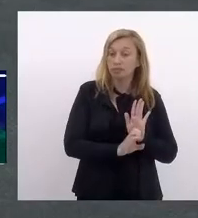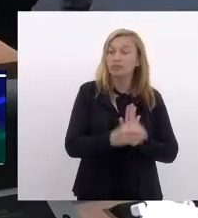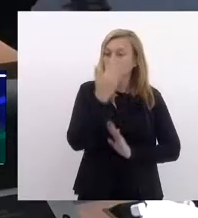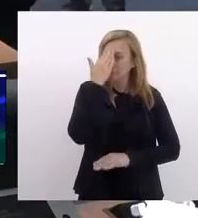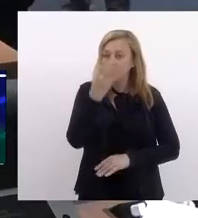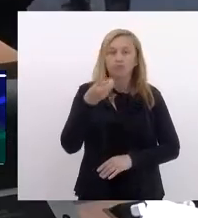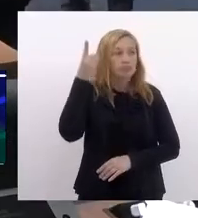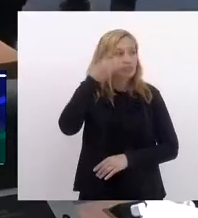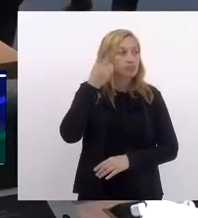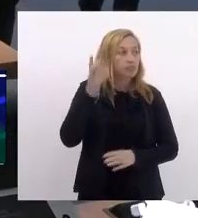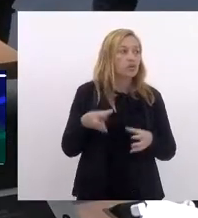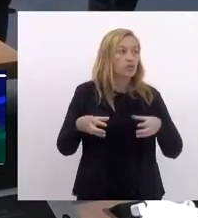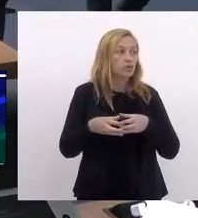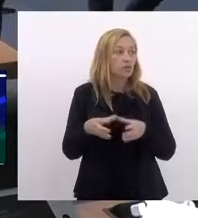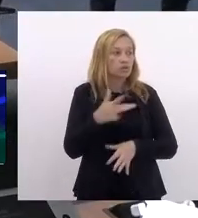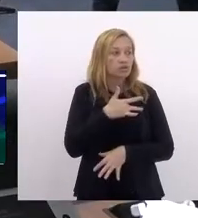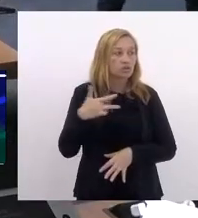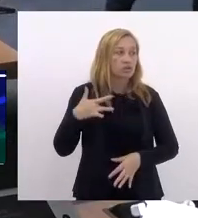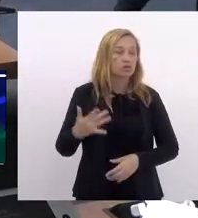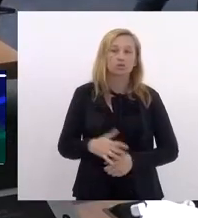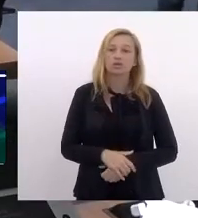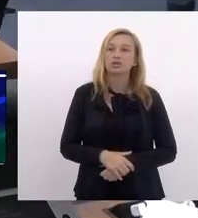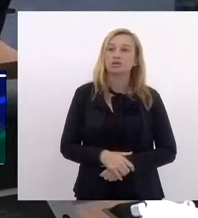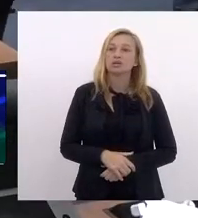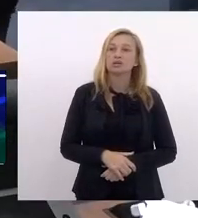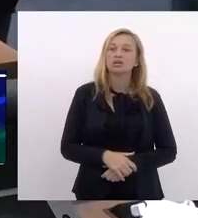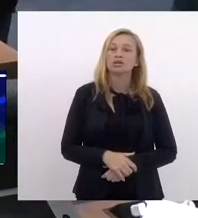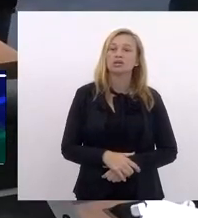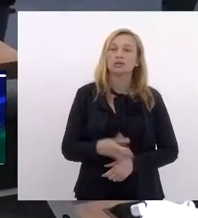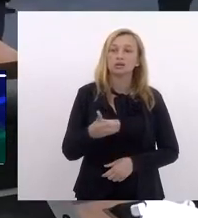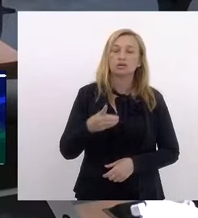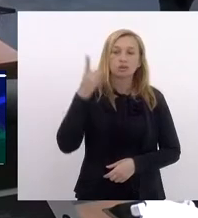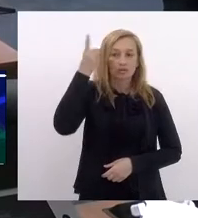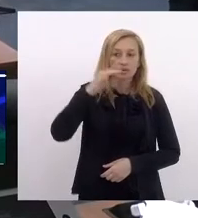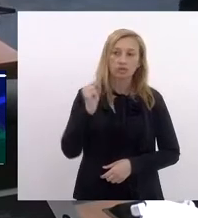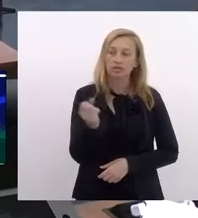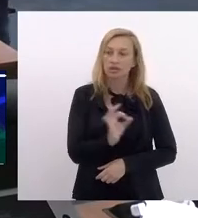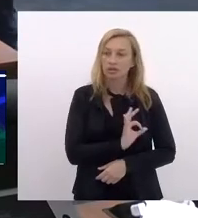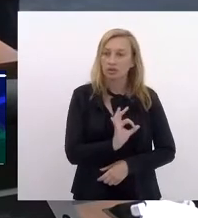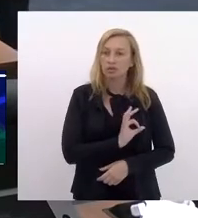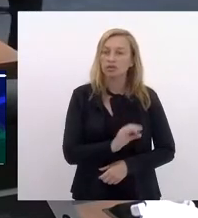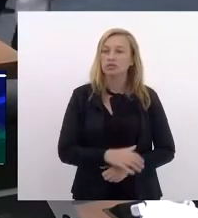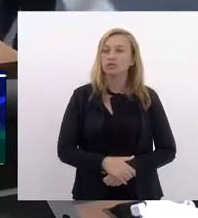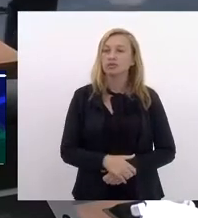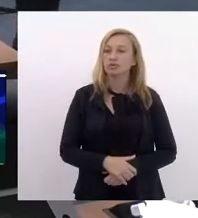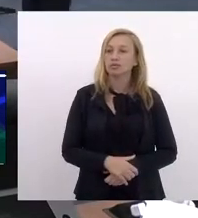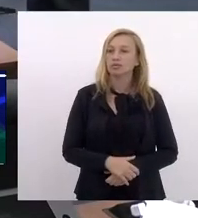Obrigado, deputado. Pela Comissão de Saúde, deputada Marta Rocha.